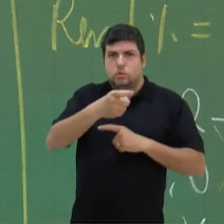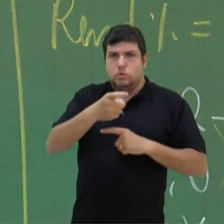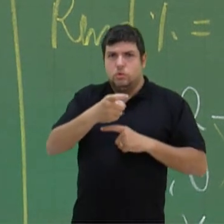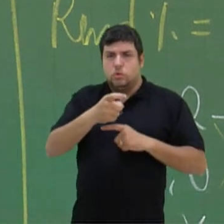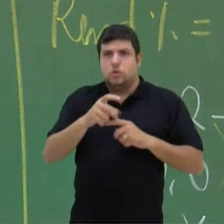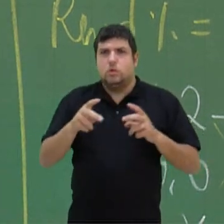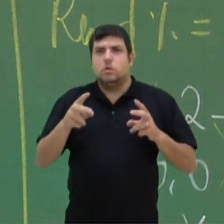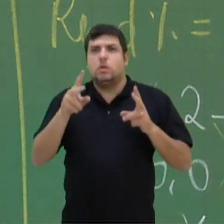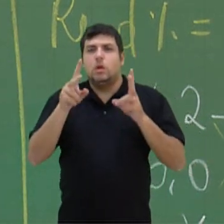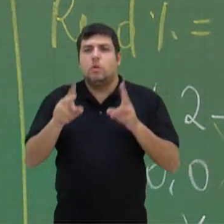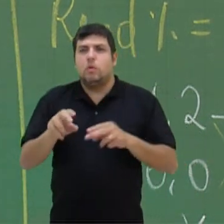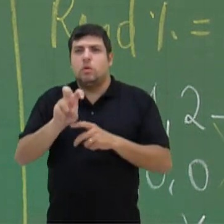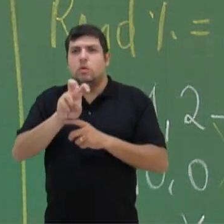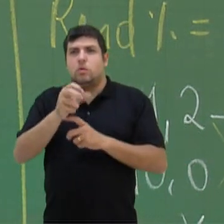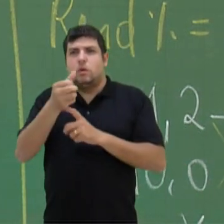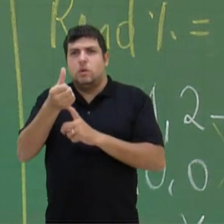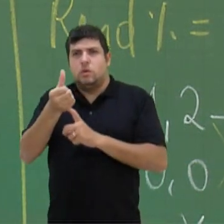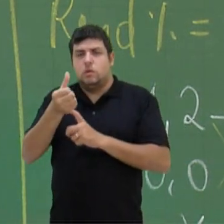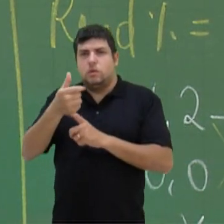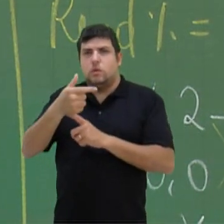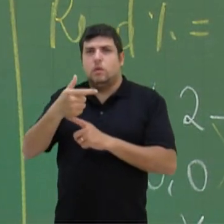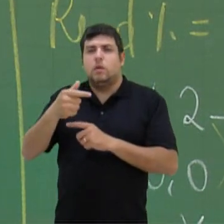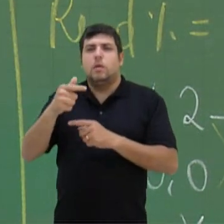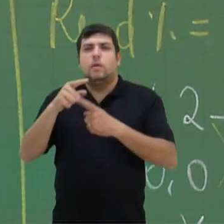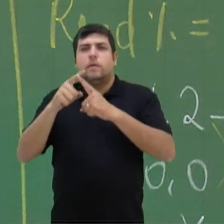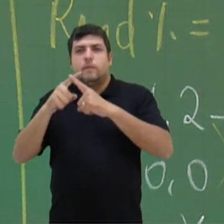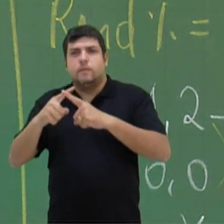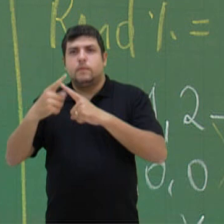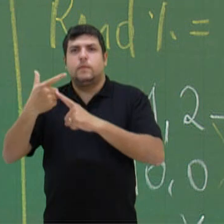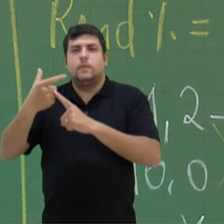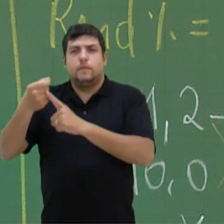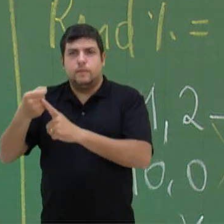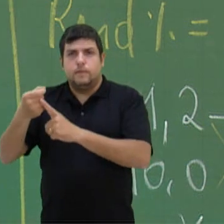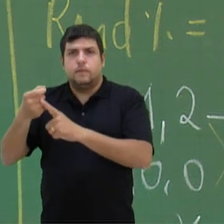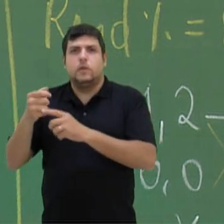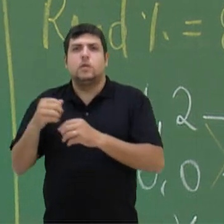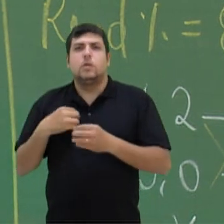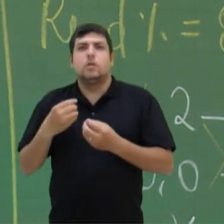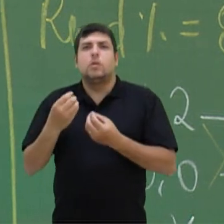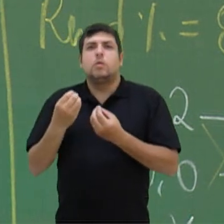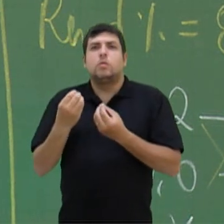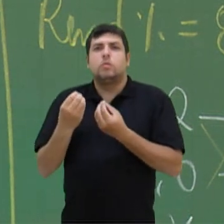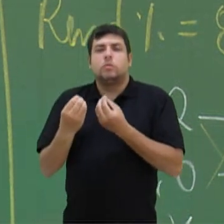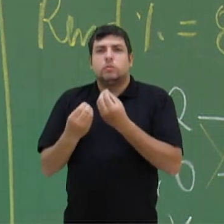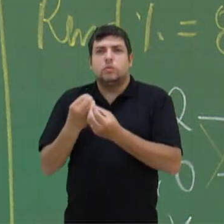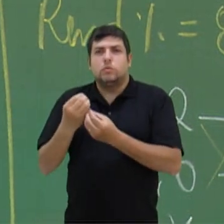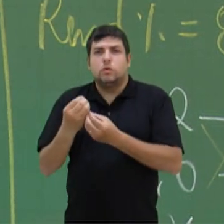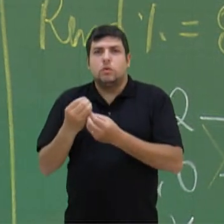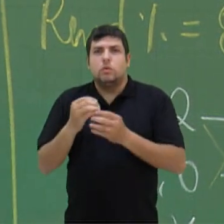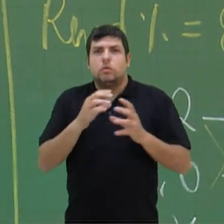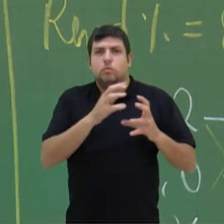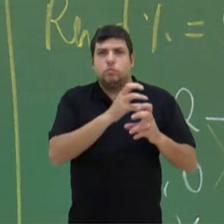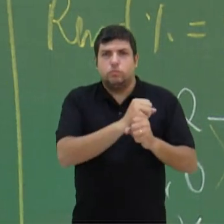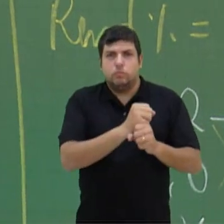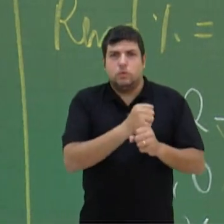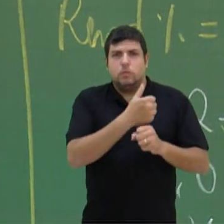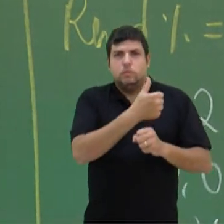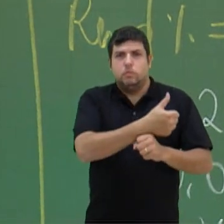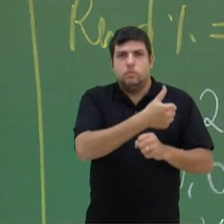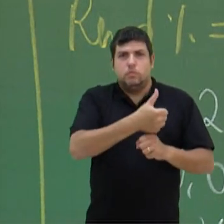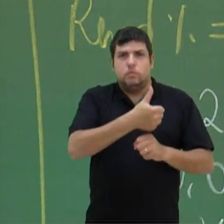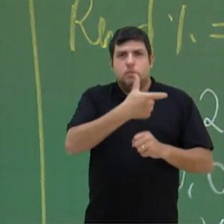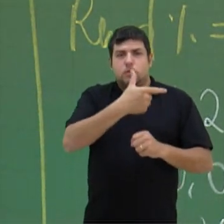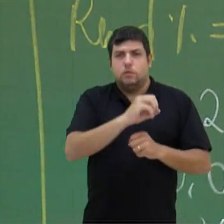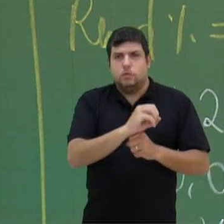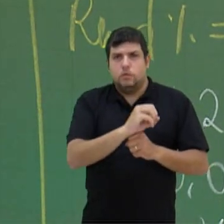vezes 20, passa o 100 lá do outro lado dividindo, tá? Então, aqui 56 vezes 20 dá 1.120, dividido por